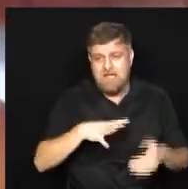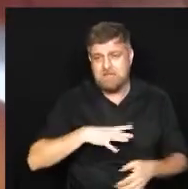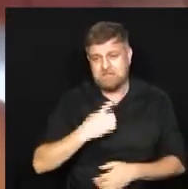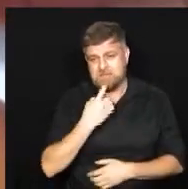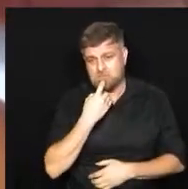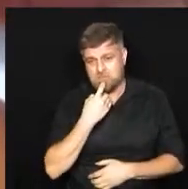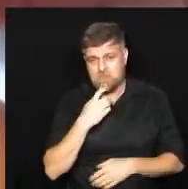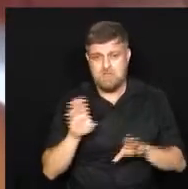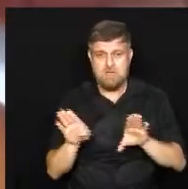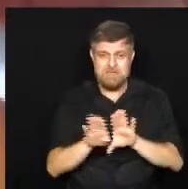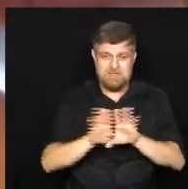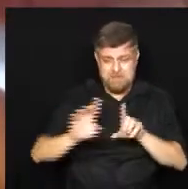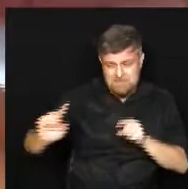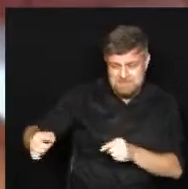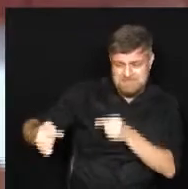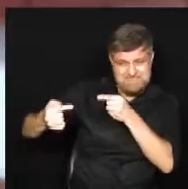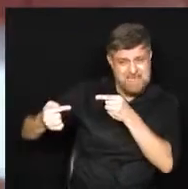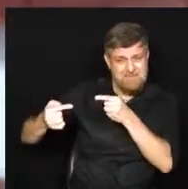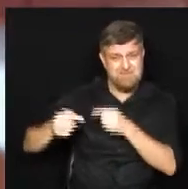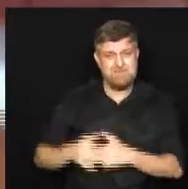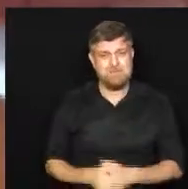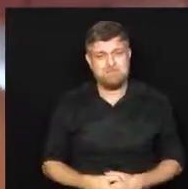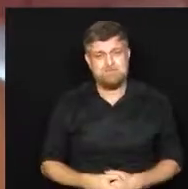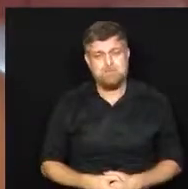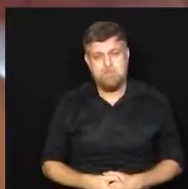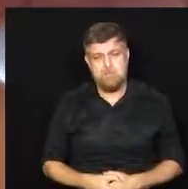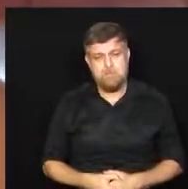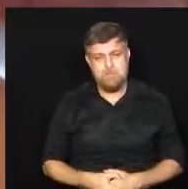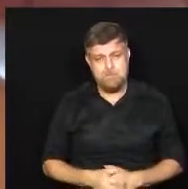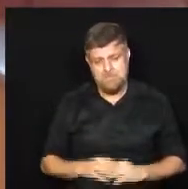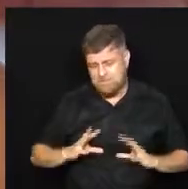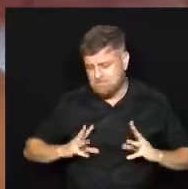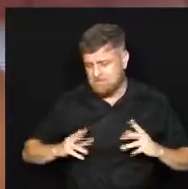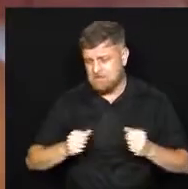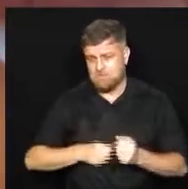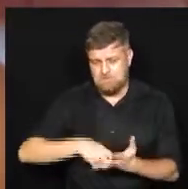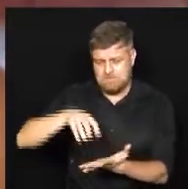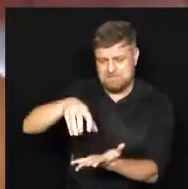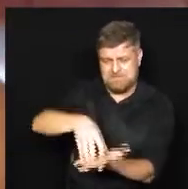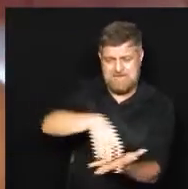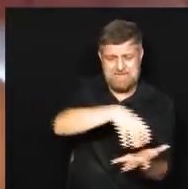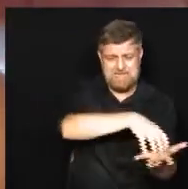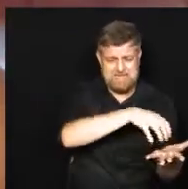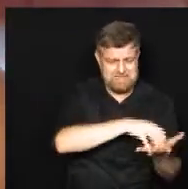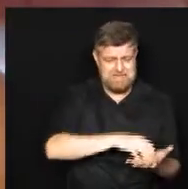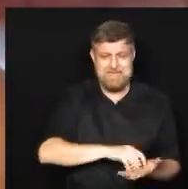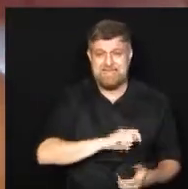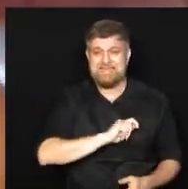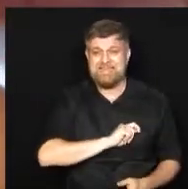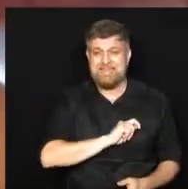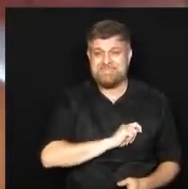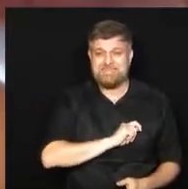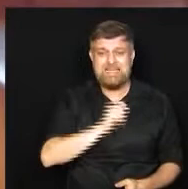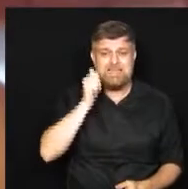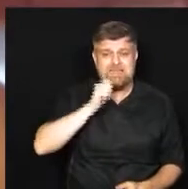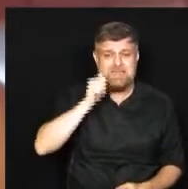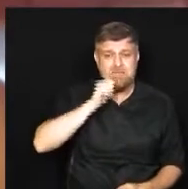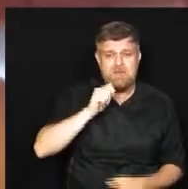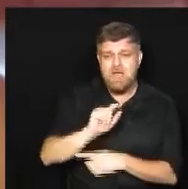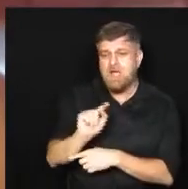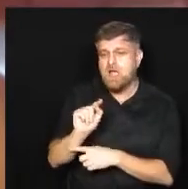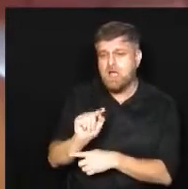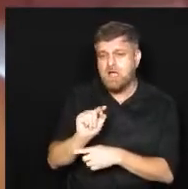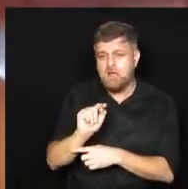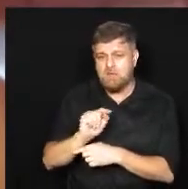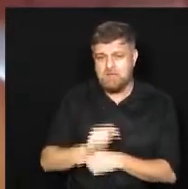uma questão, um desafio colocado para todas as varas, isso em nível nacional, que é o